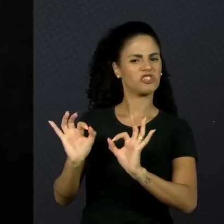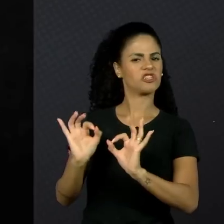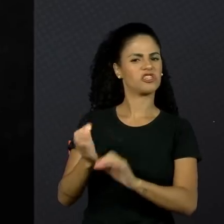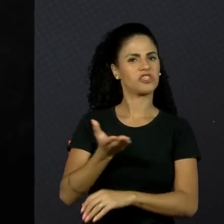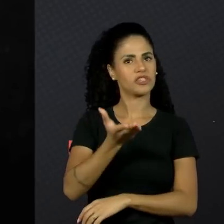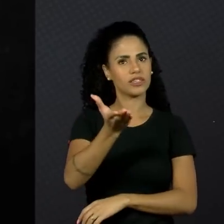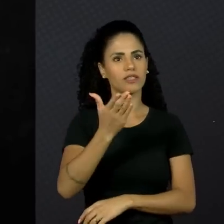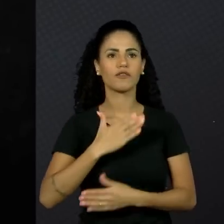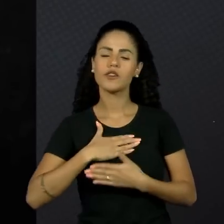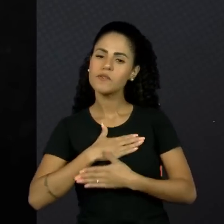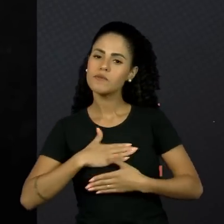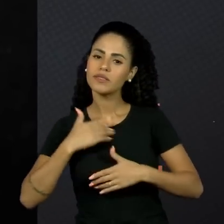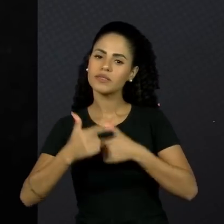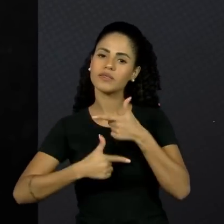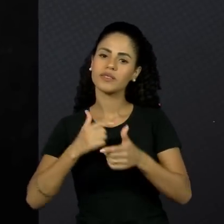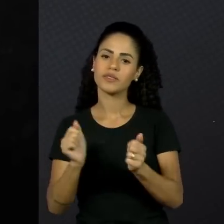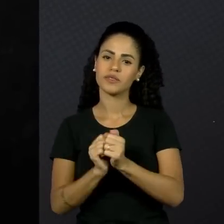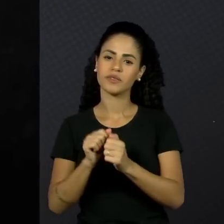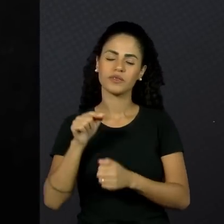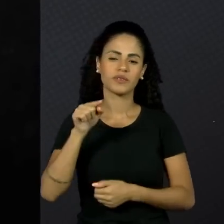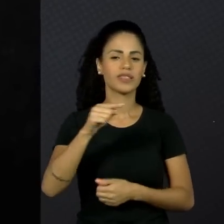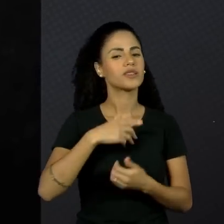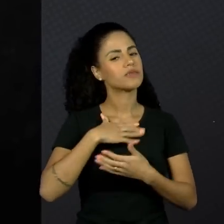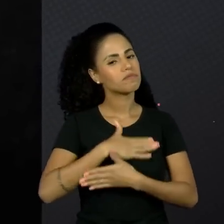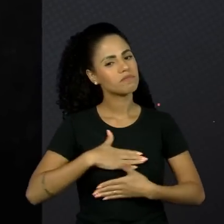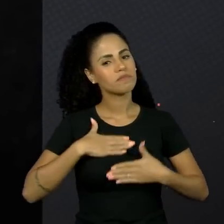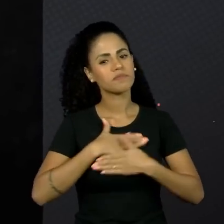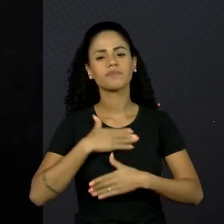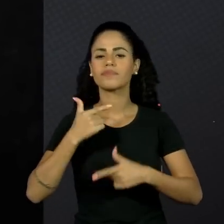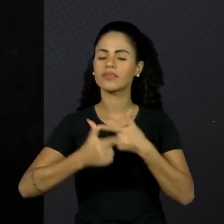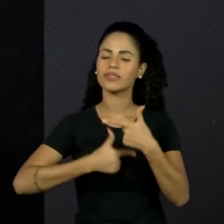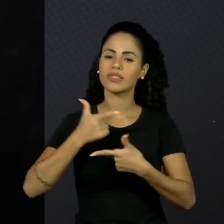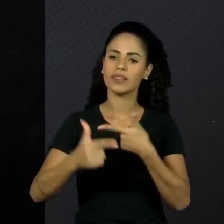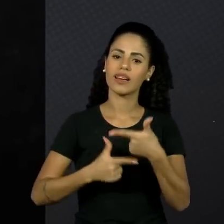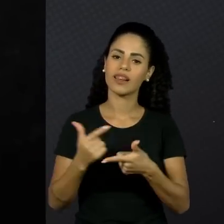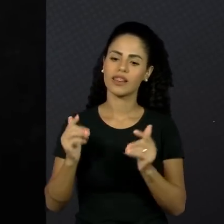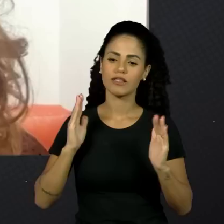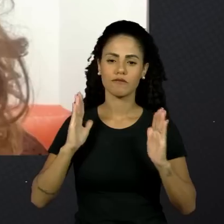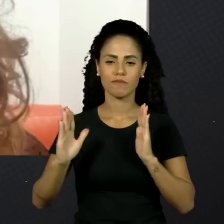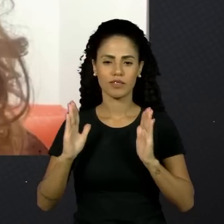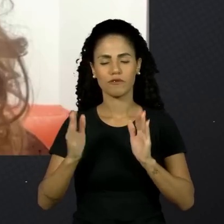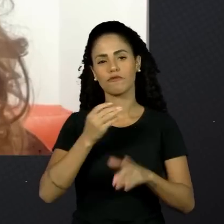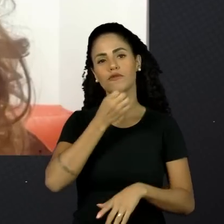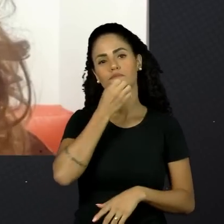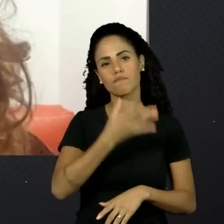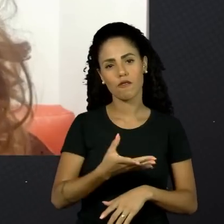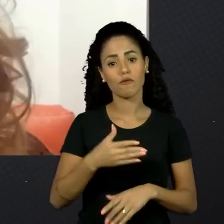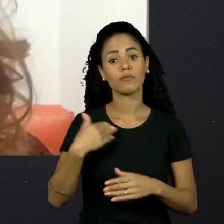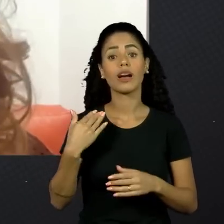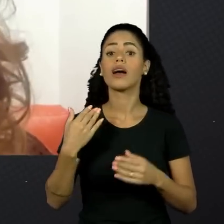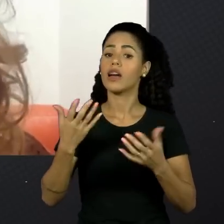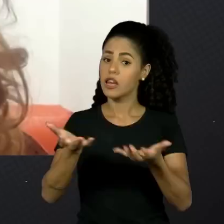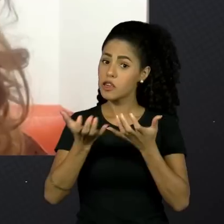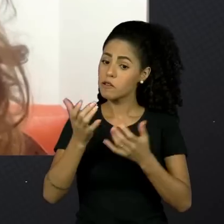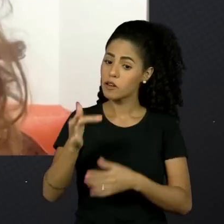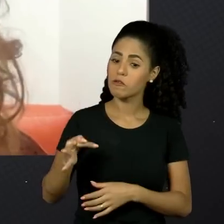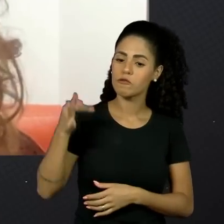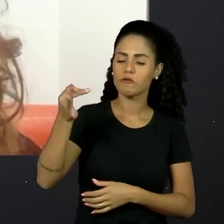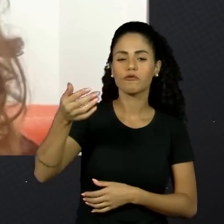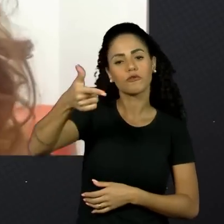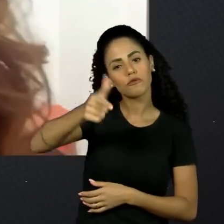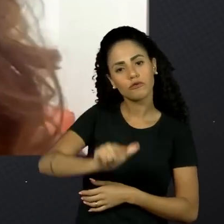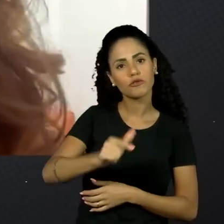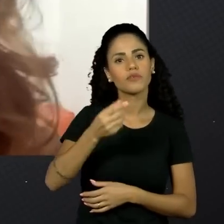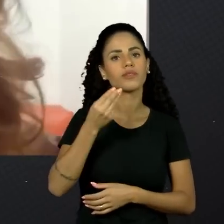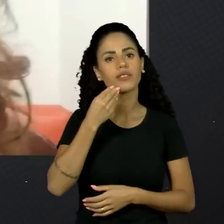E foi um prazer enorme ficar com você durante esse período. Espero que a gente faça uma montagem inteira, que a gente